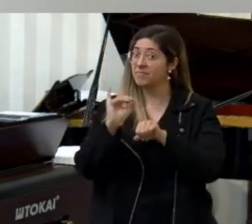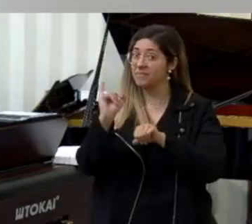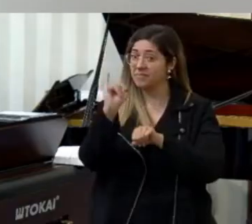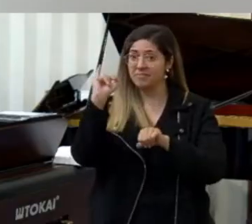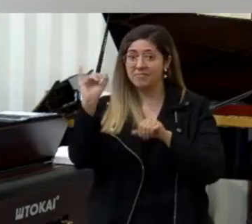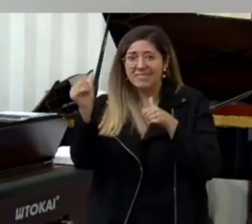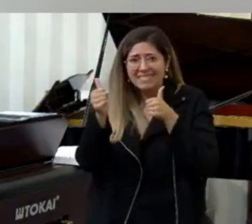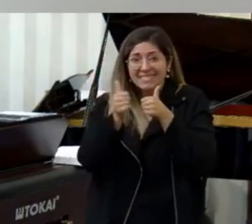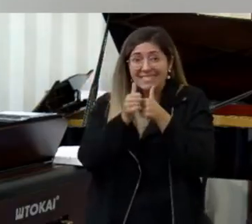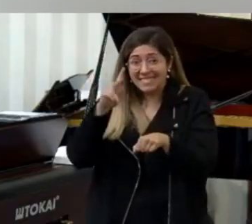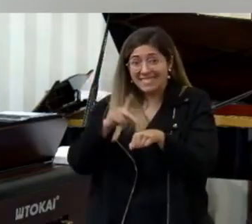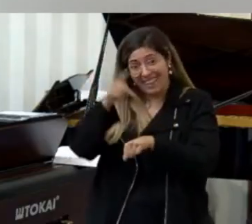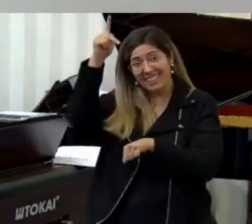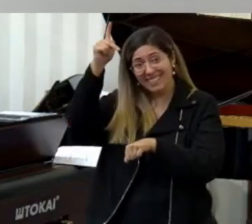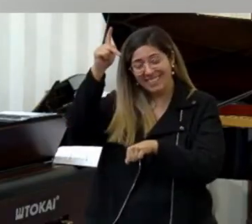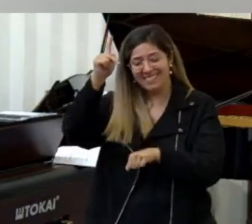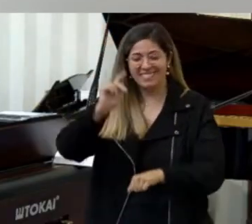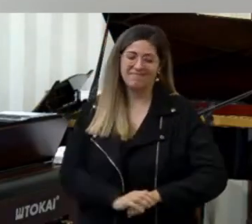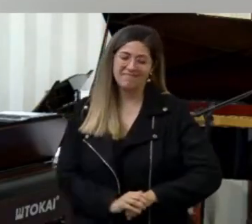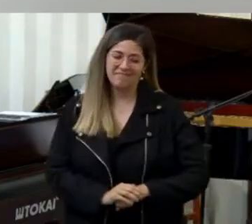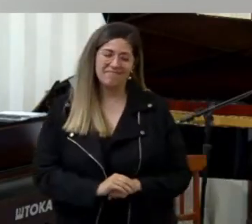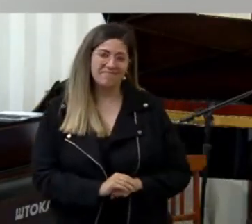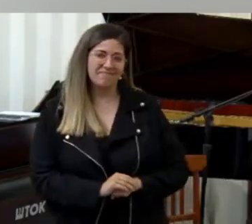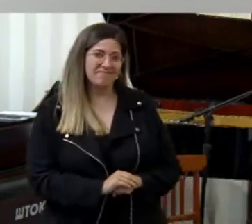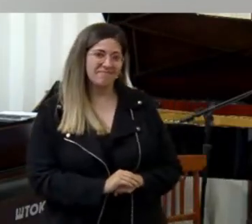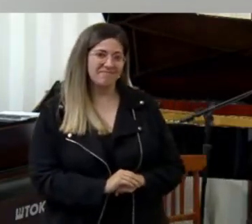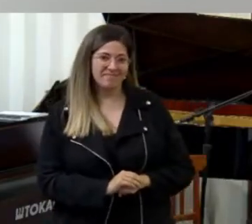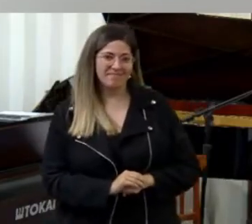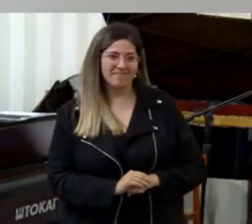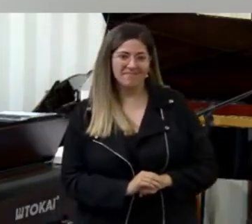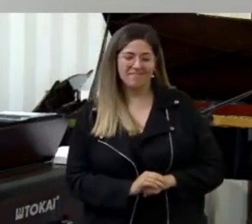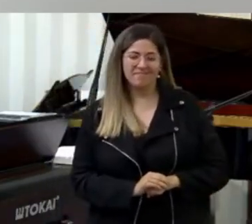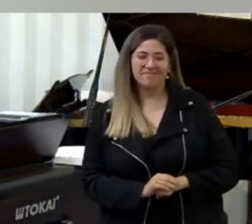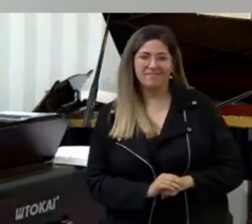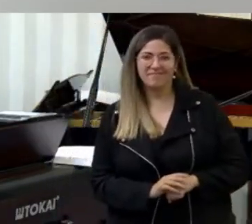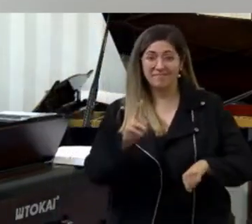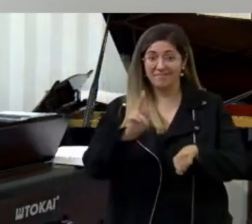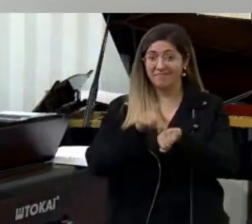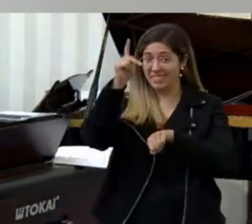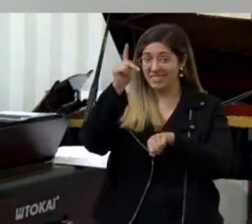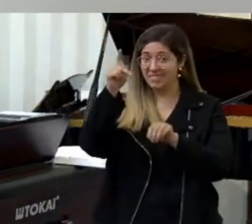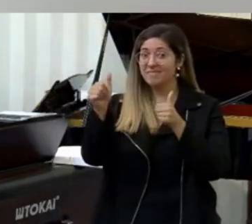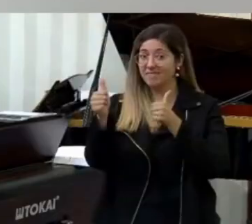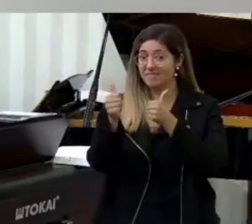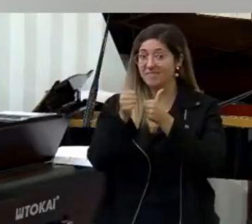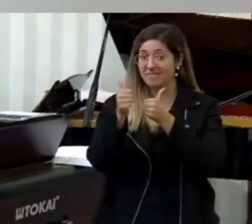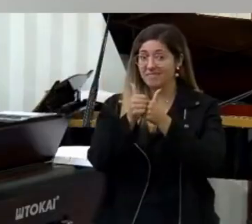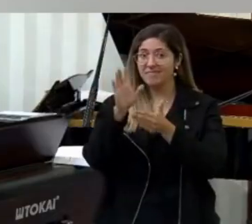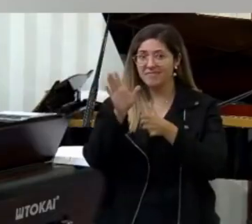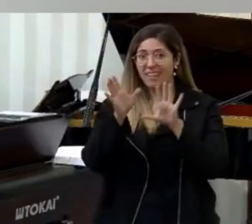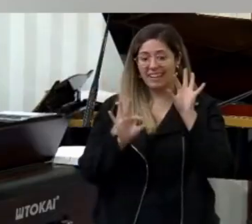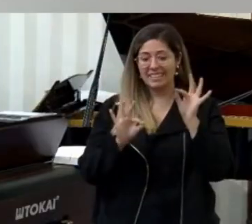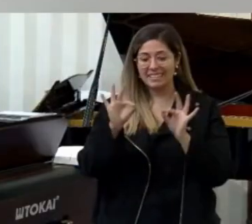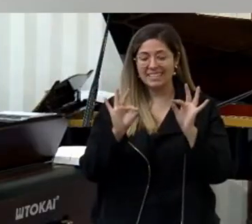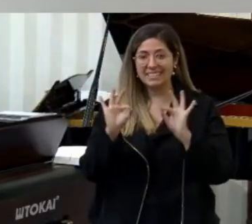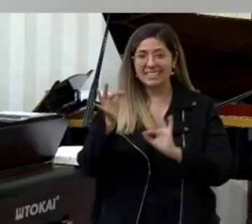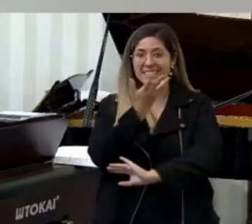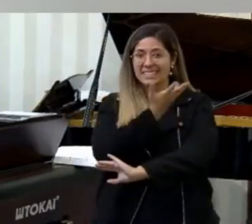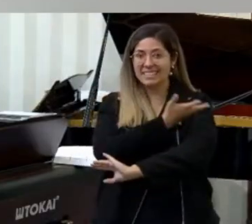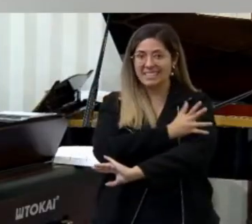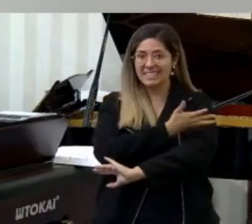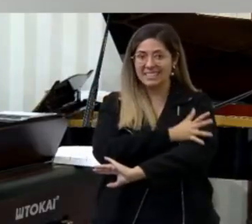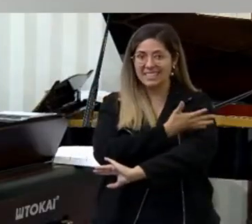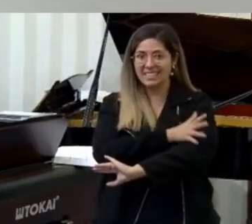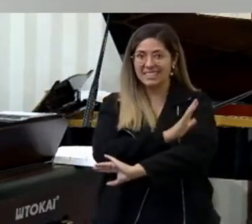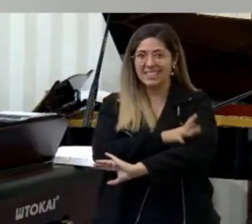estamos perto de passar por esse tempo, o tempo da Páscoa. Tanto é que as nossas crianças já estão trabalhando essa